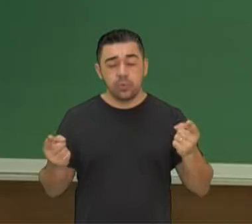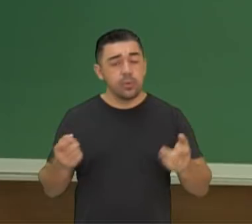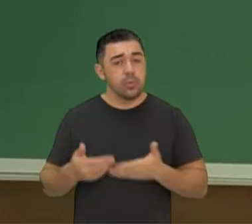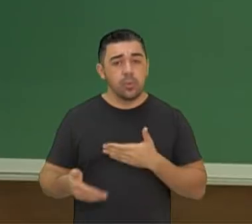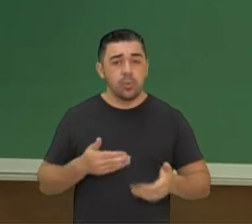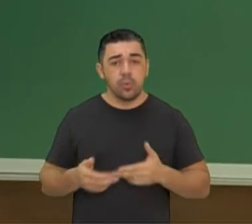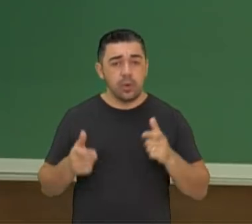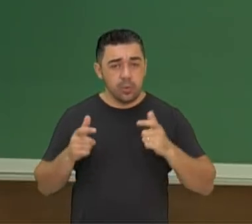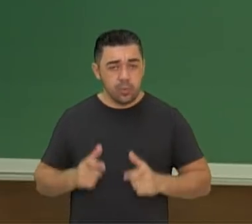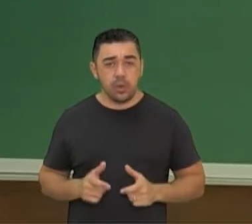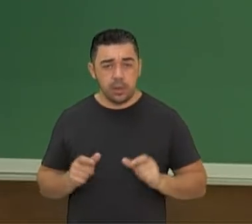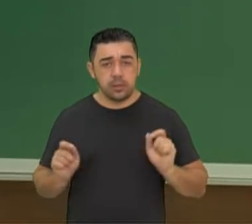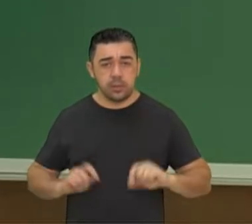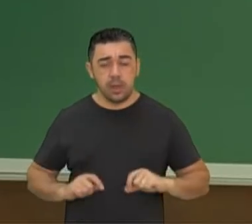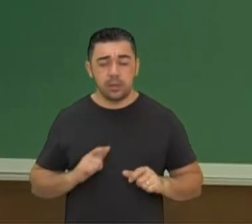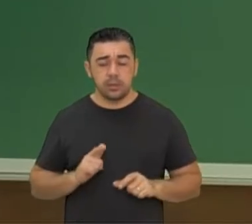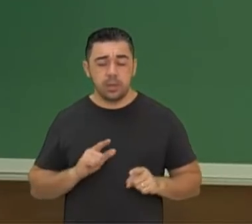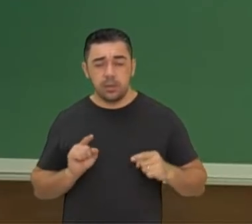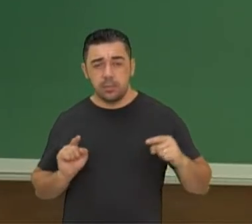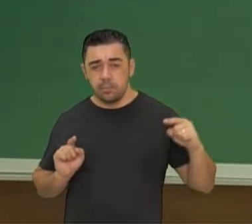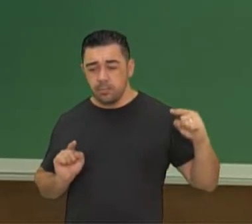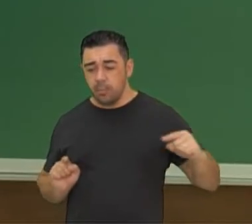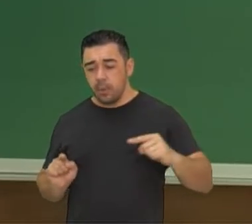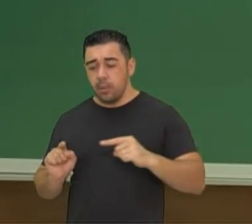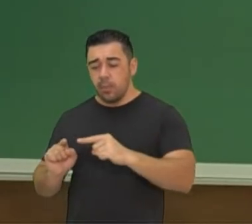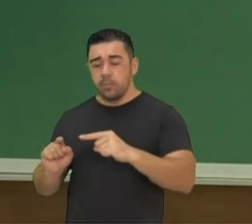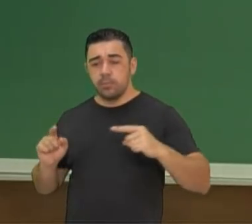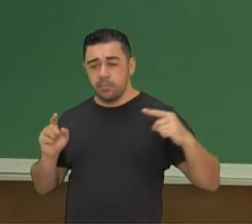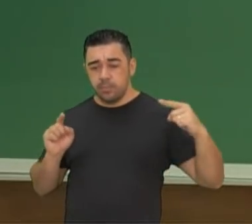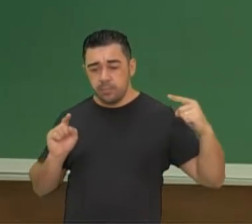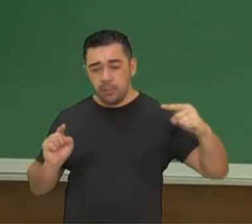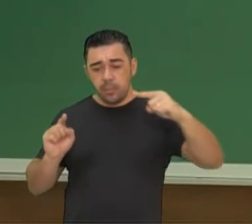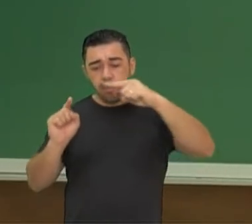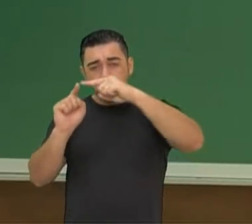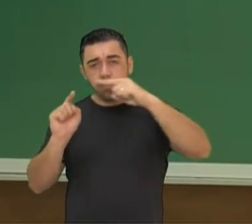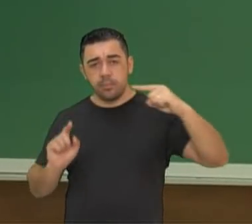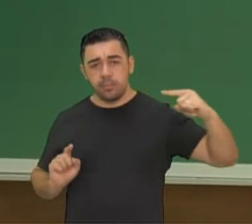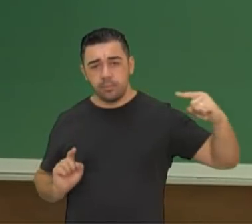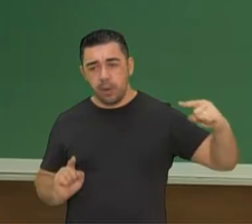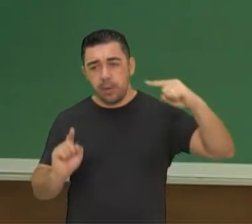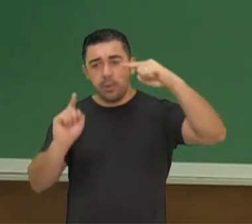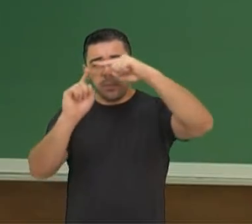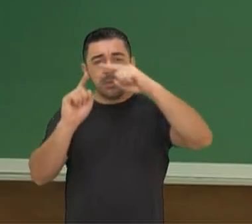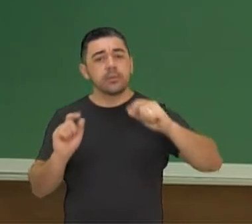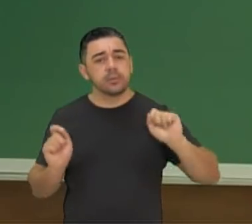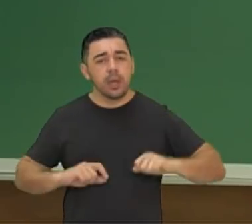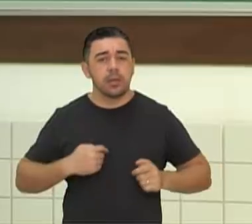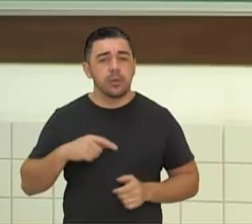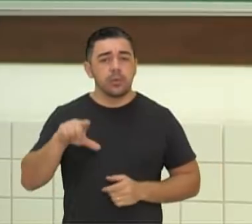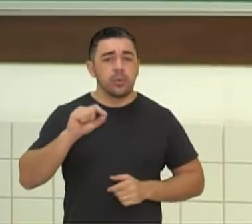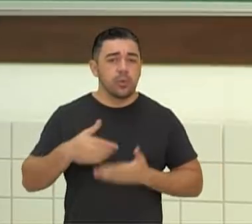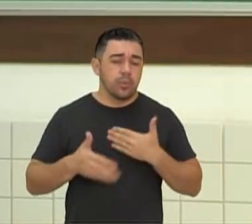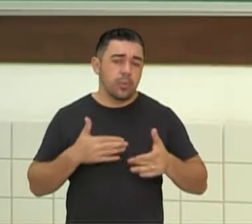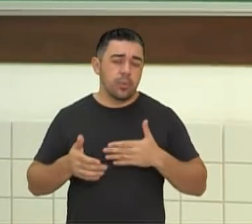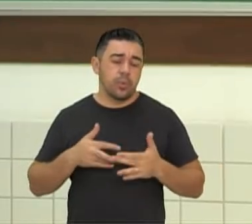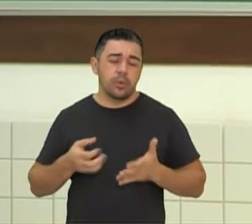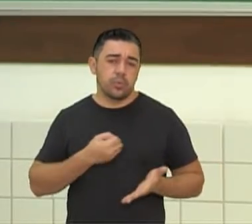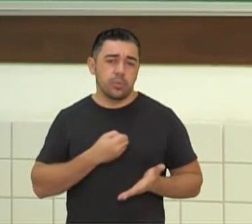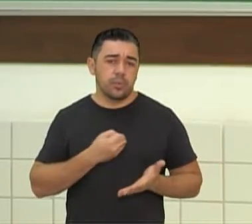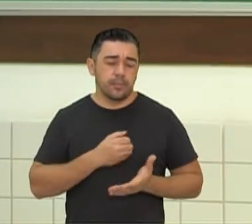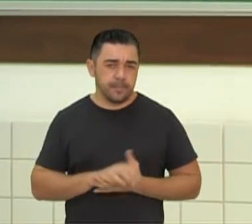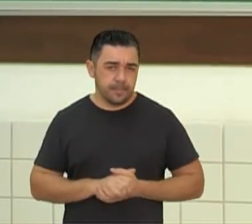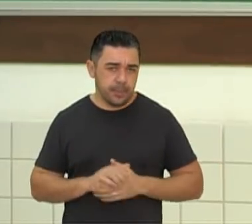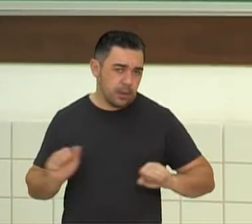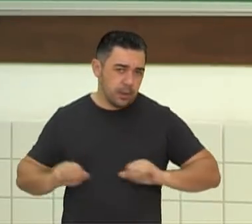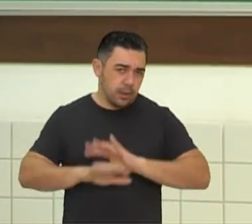da reta, você vai ter um valor associando x com y. Por isso, eu posso escolher o valor que eu quiser. Tá? É claro, se você